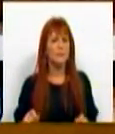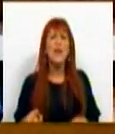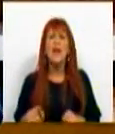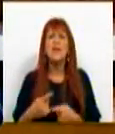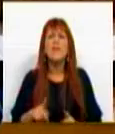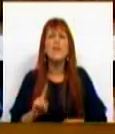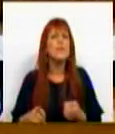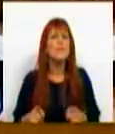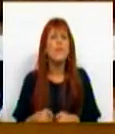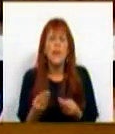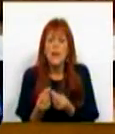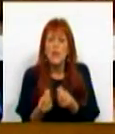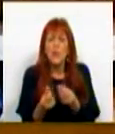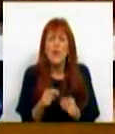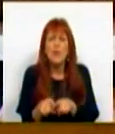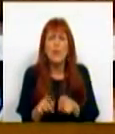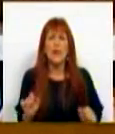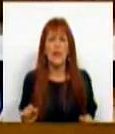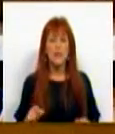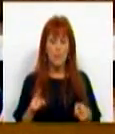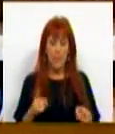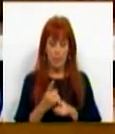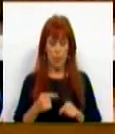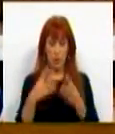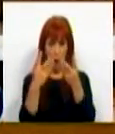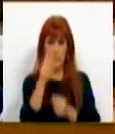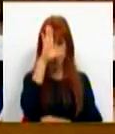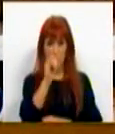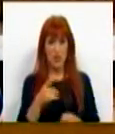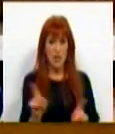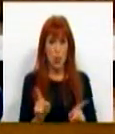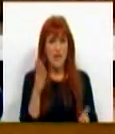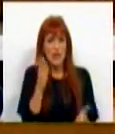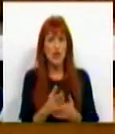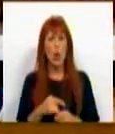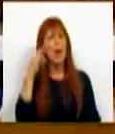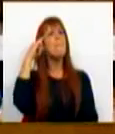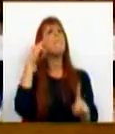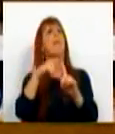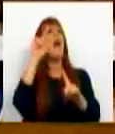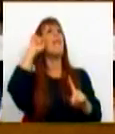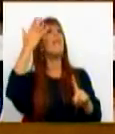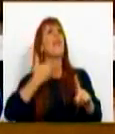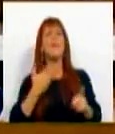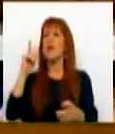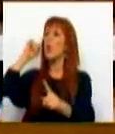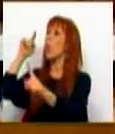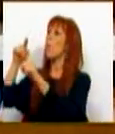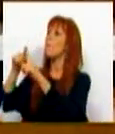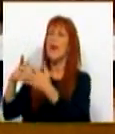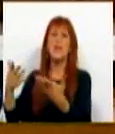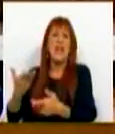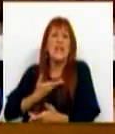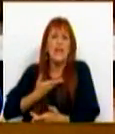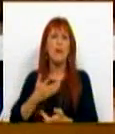essa diferença está na natureza das políticas, porque um orçamento de Estado não é apenas uma meta para o déficit e uma meta